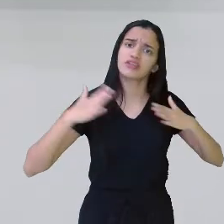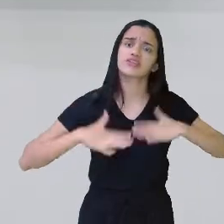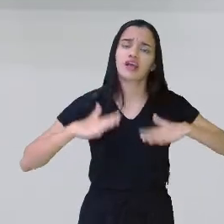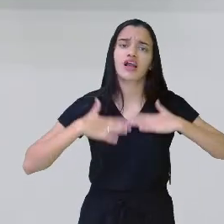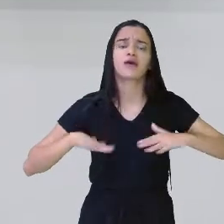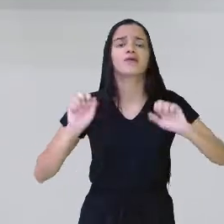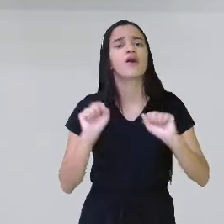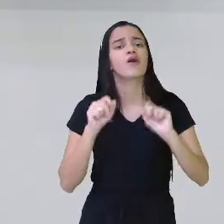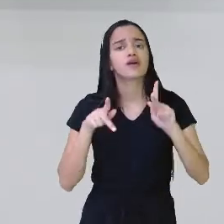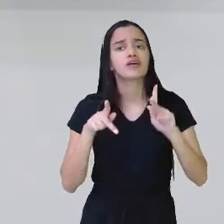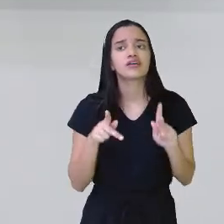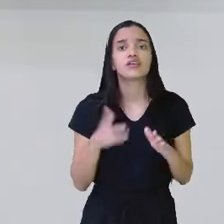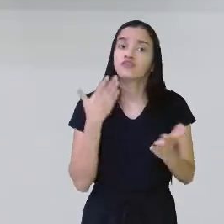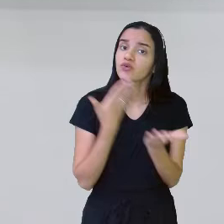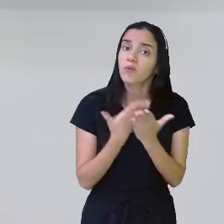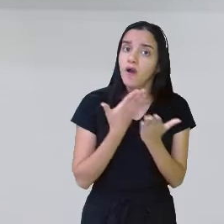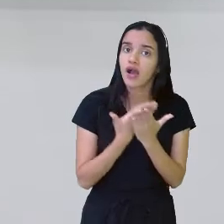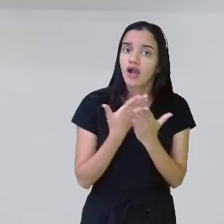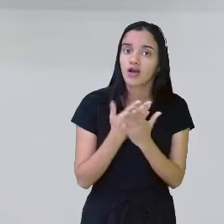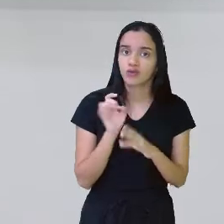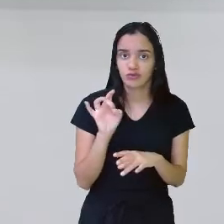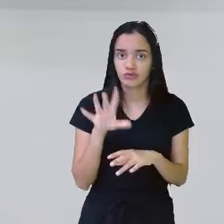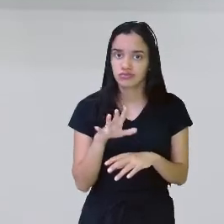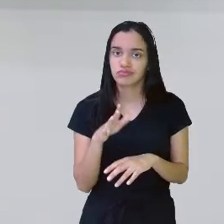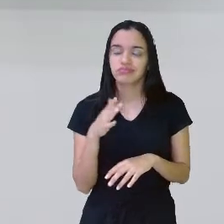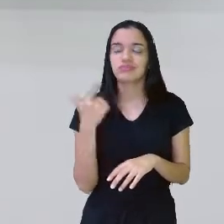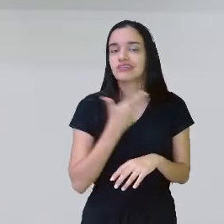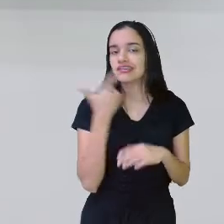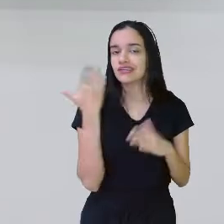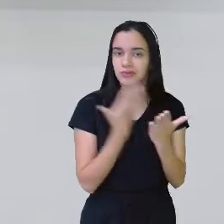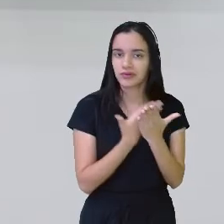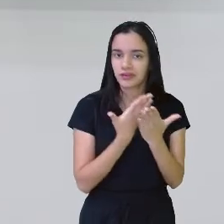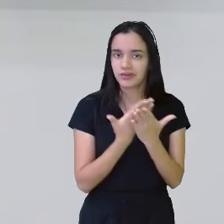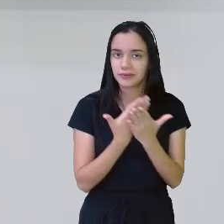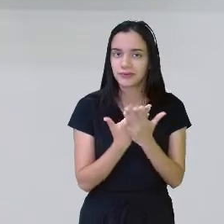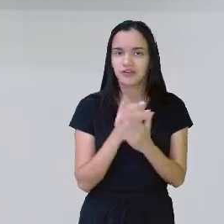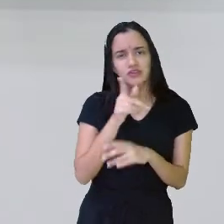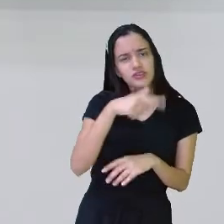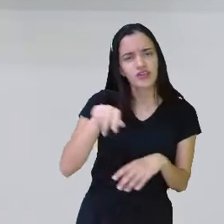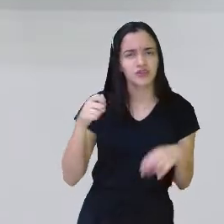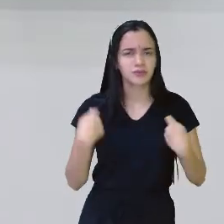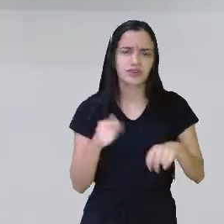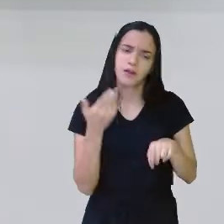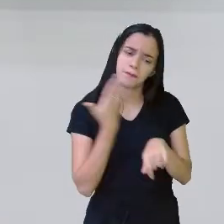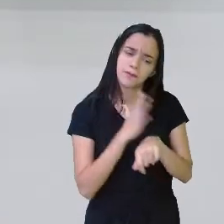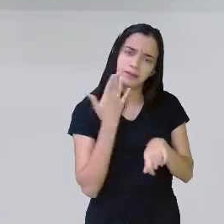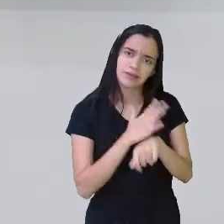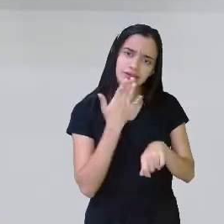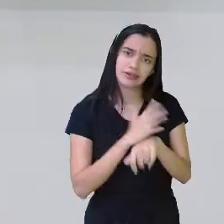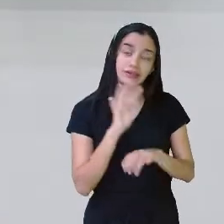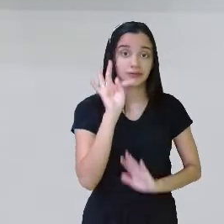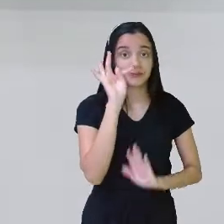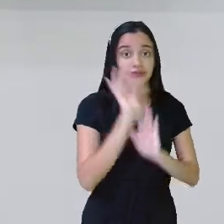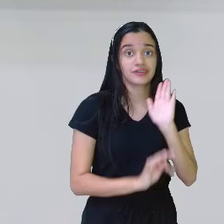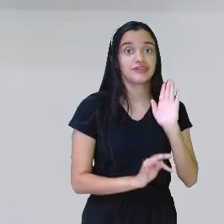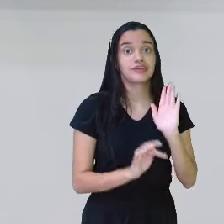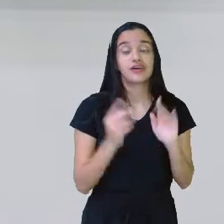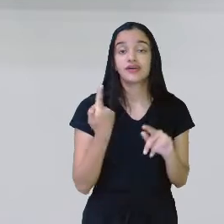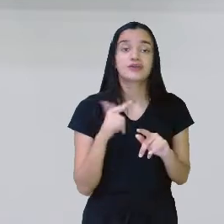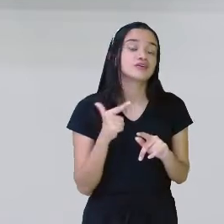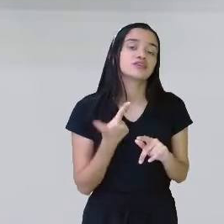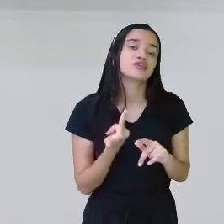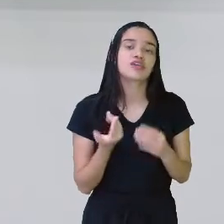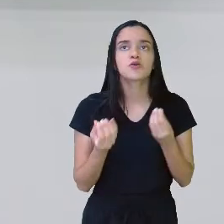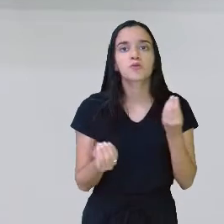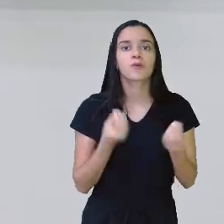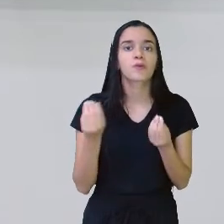tá? Isso aqui foi uma aula só, no caso, a segunda aula. Vocês precisam praticar o texto. E aqui eu não tenho como